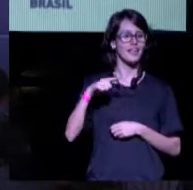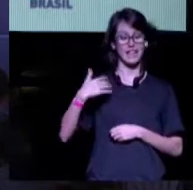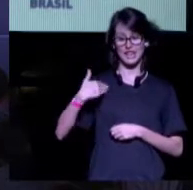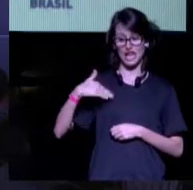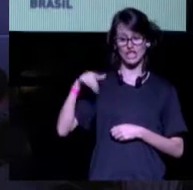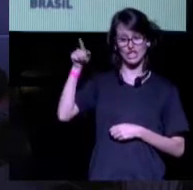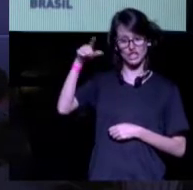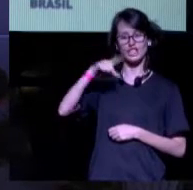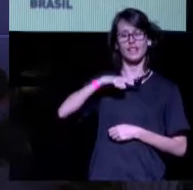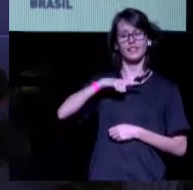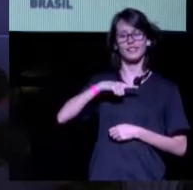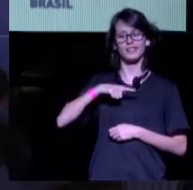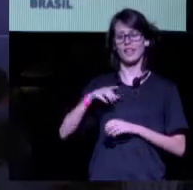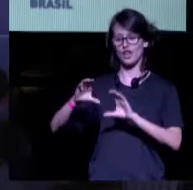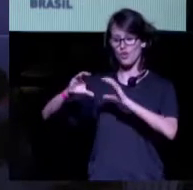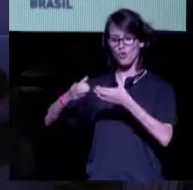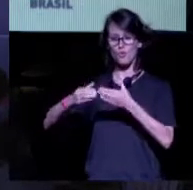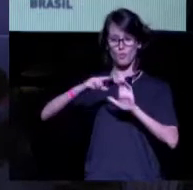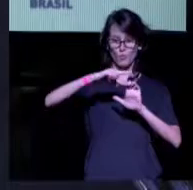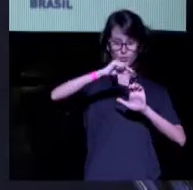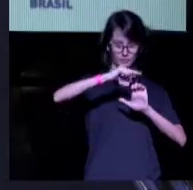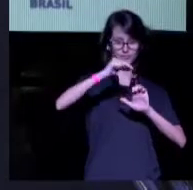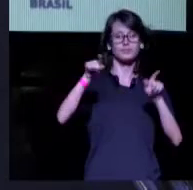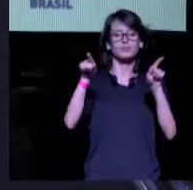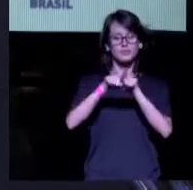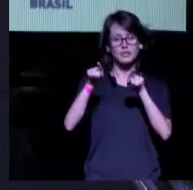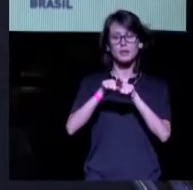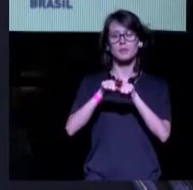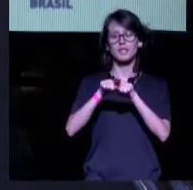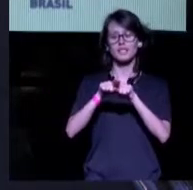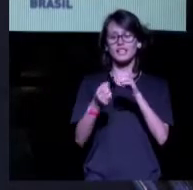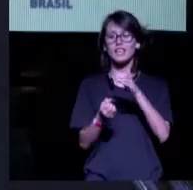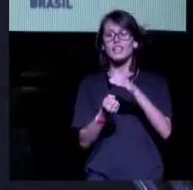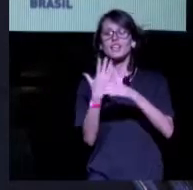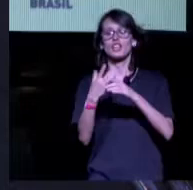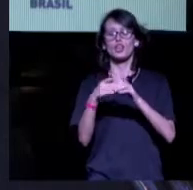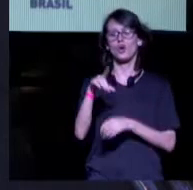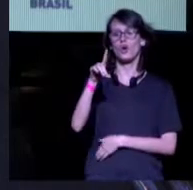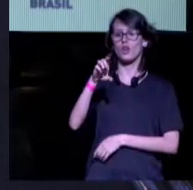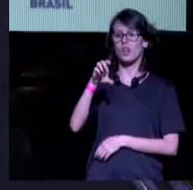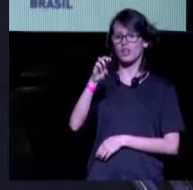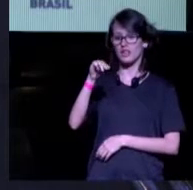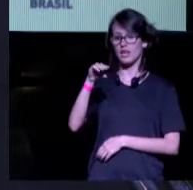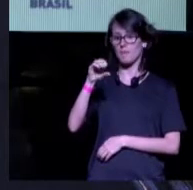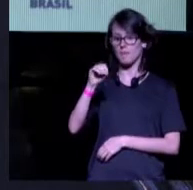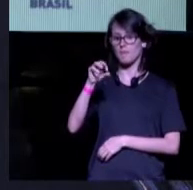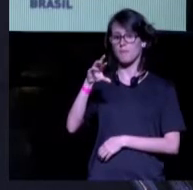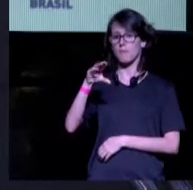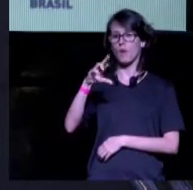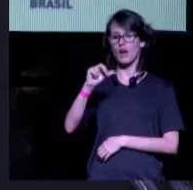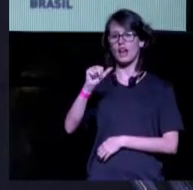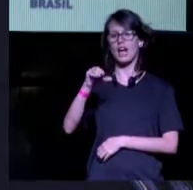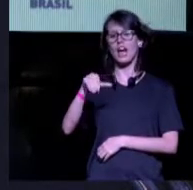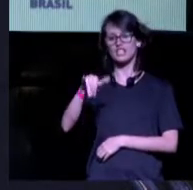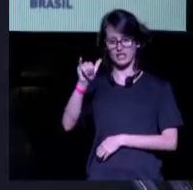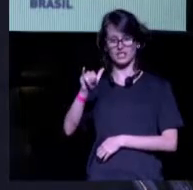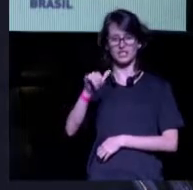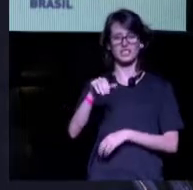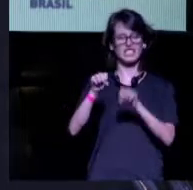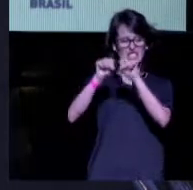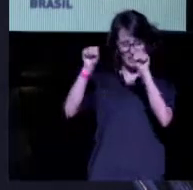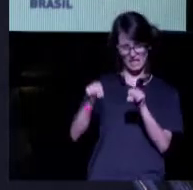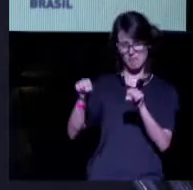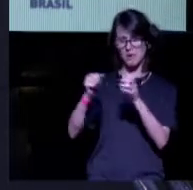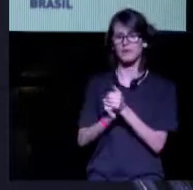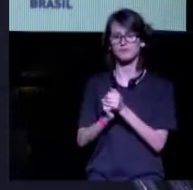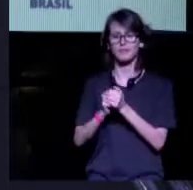empreendedor não é um grupo de vendedores que formou o democracia o s que é o da nokia se o peixe não sistema que é um sistema